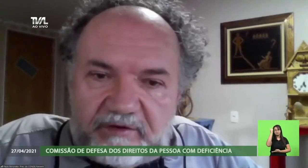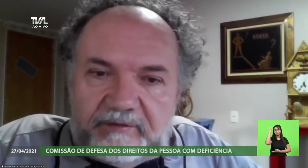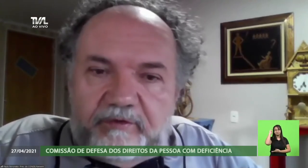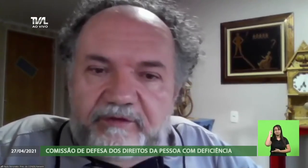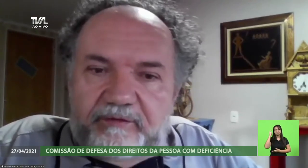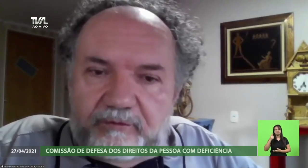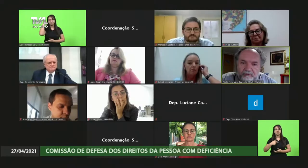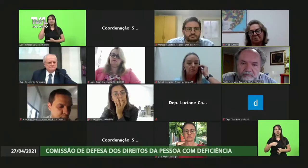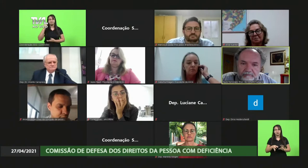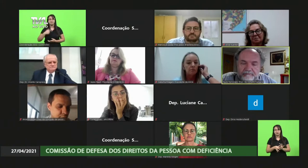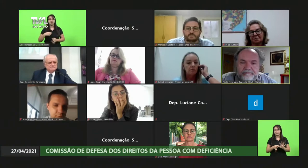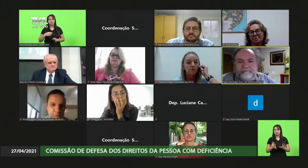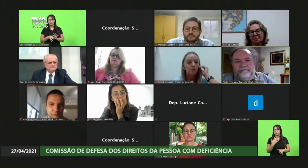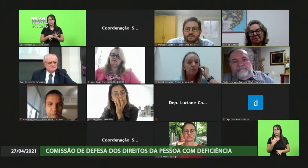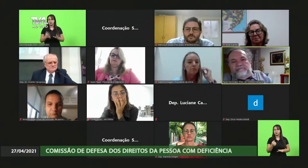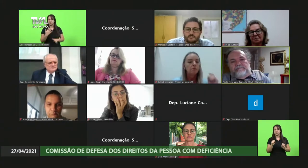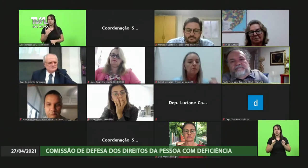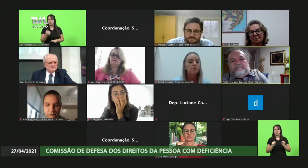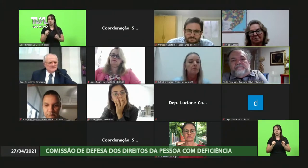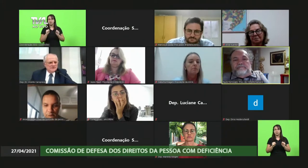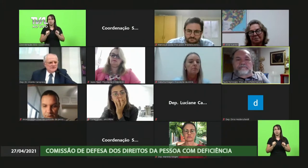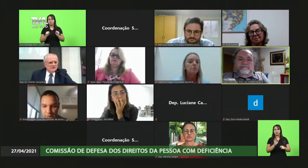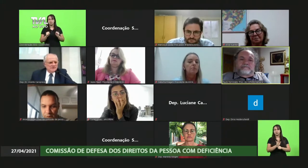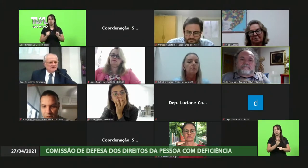para contribuir nesse processo todo.